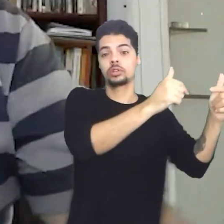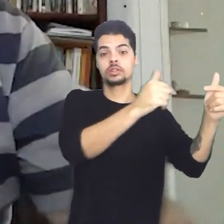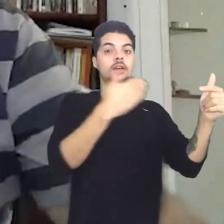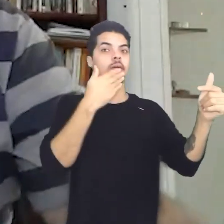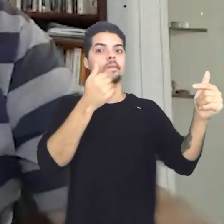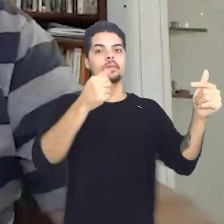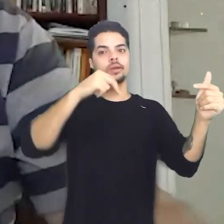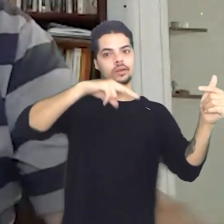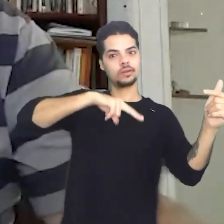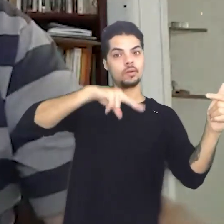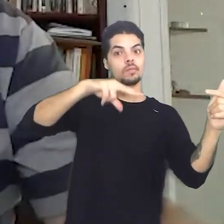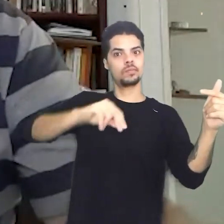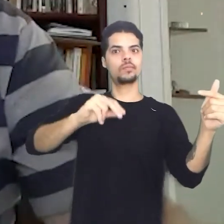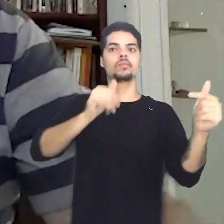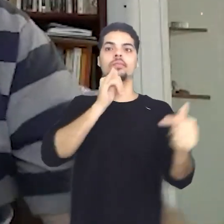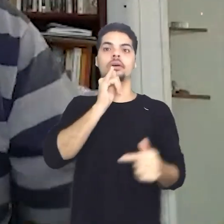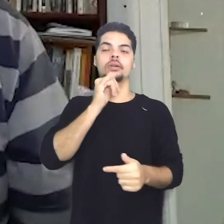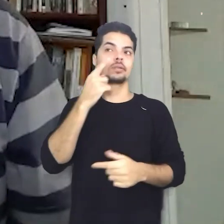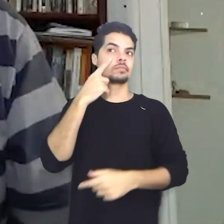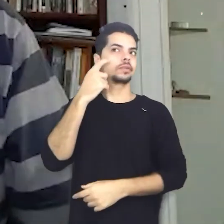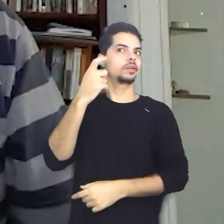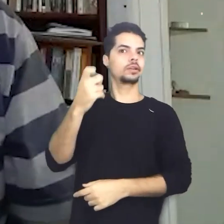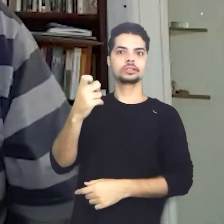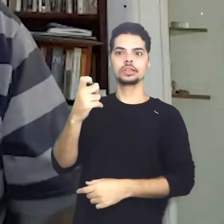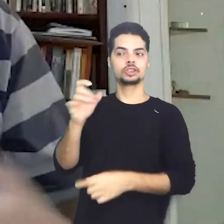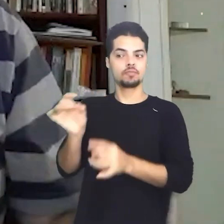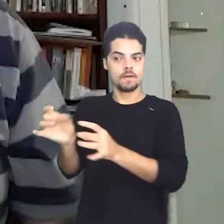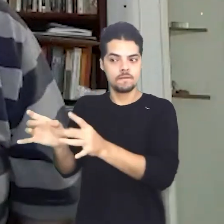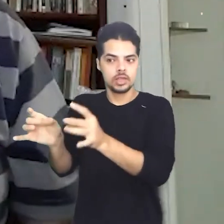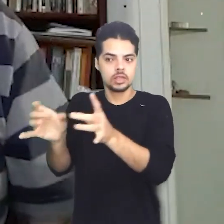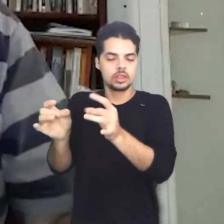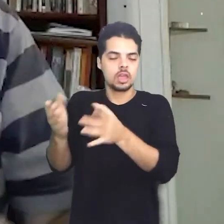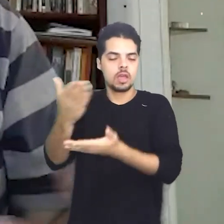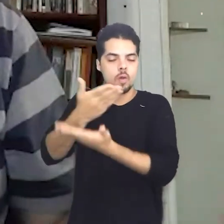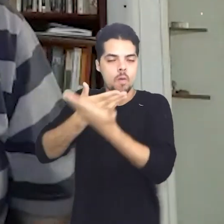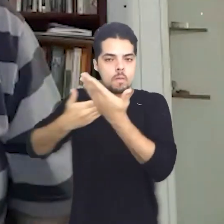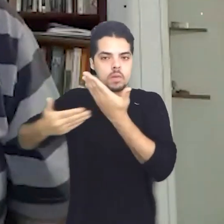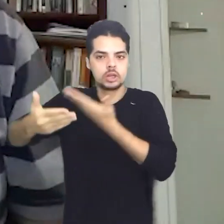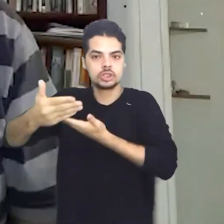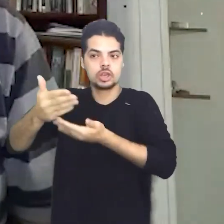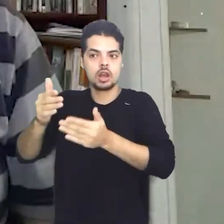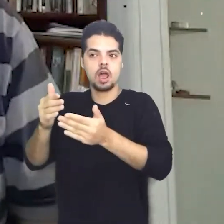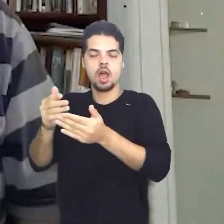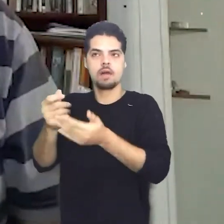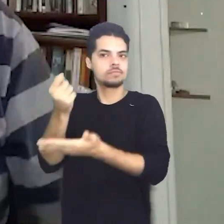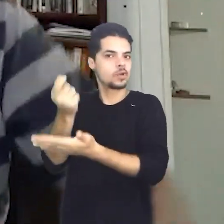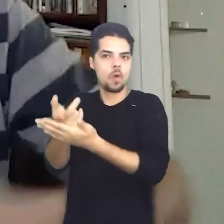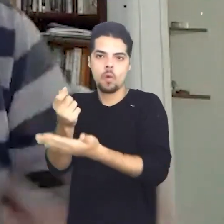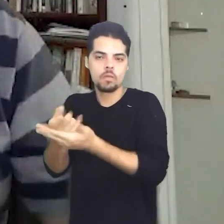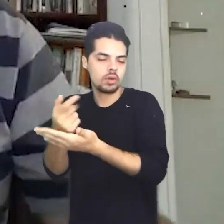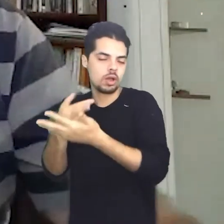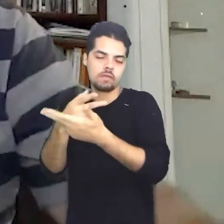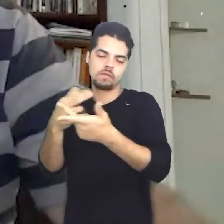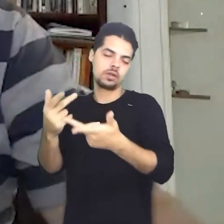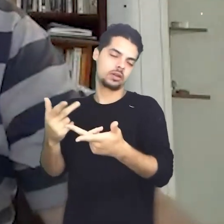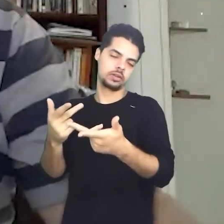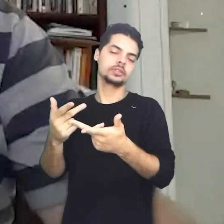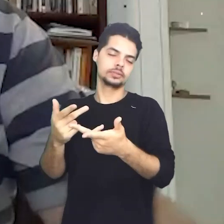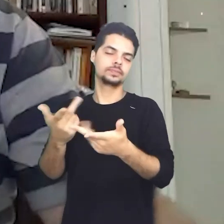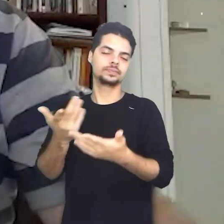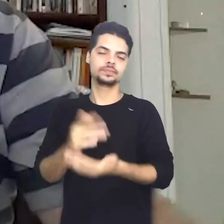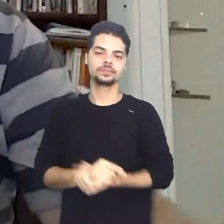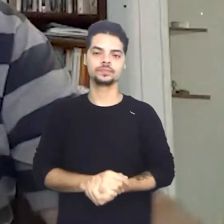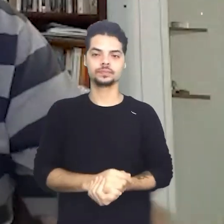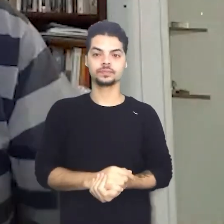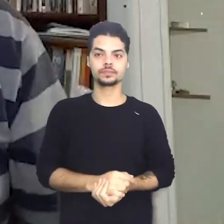outras localidades mais distantes do Rio de Janeiro a união com Portugal era melhor era mais interessante por exemplo para o